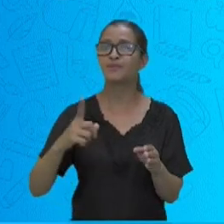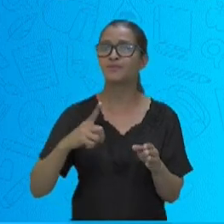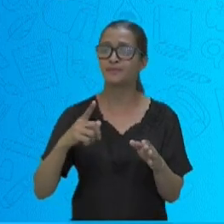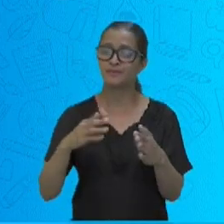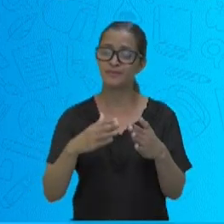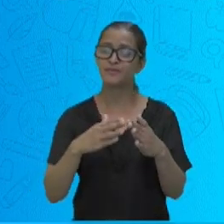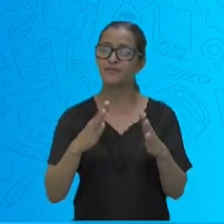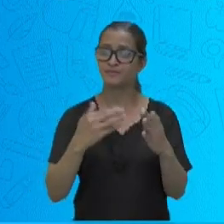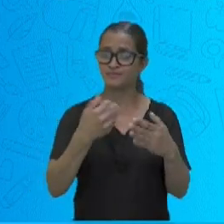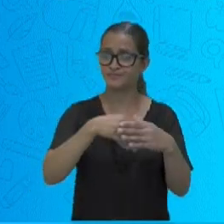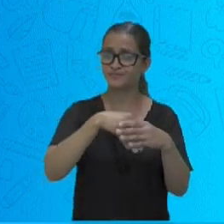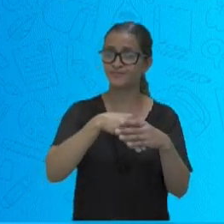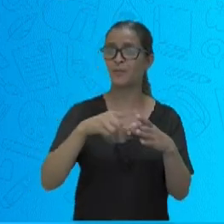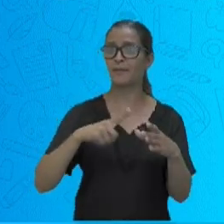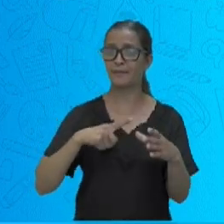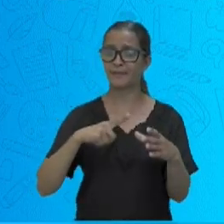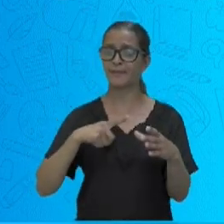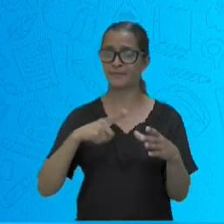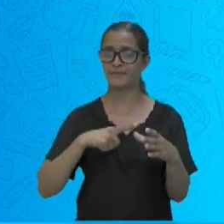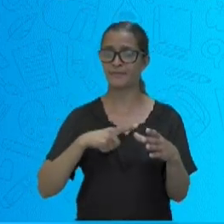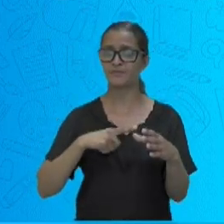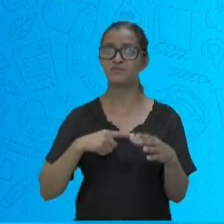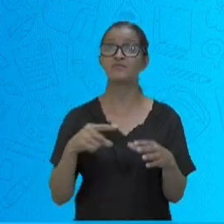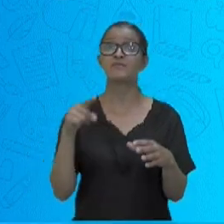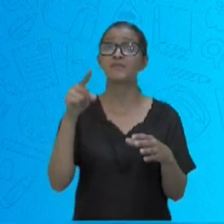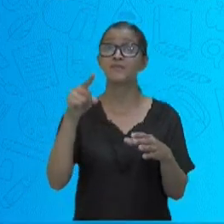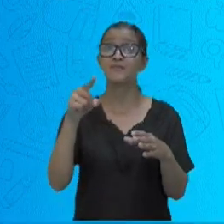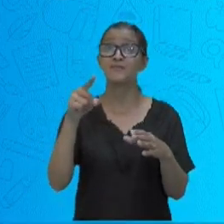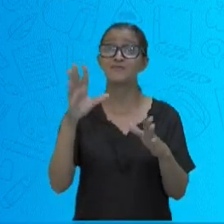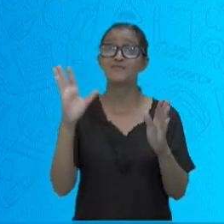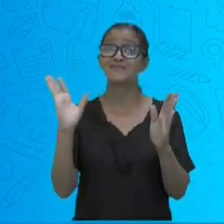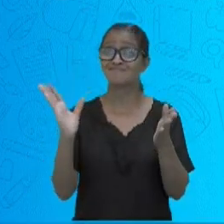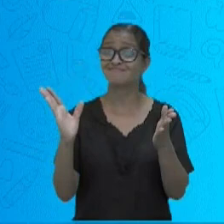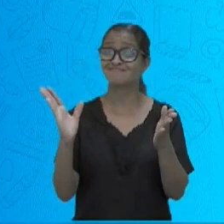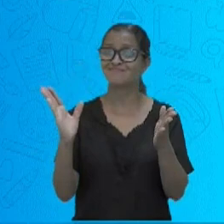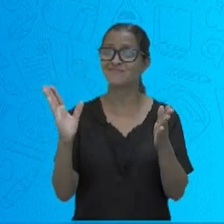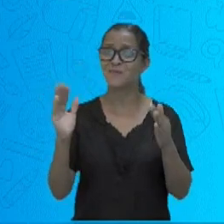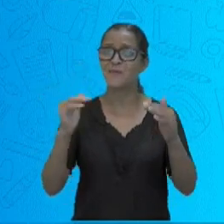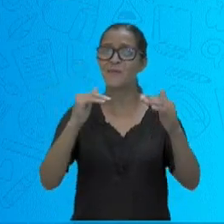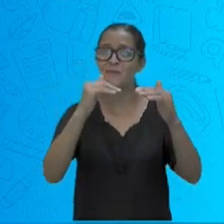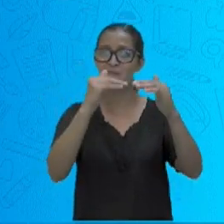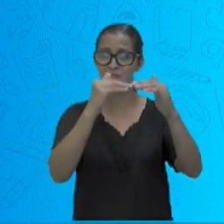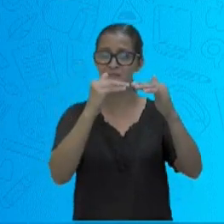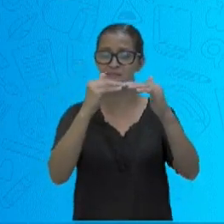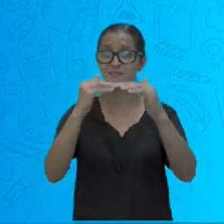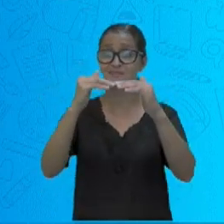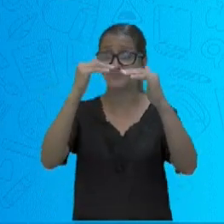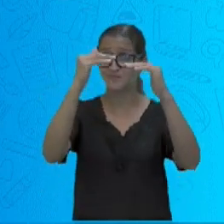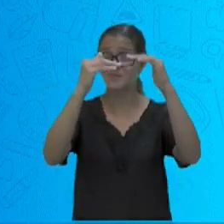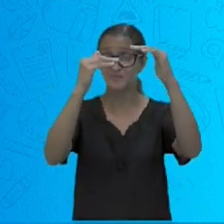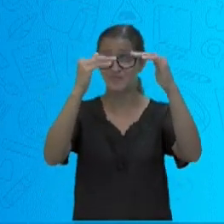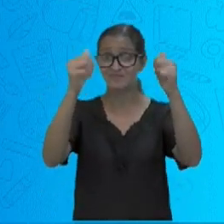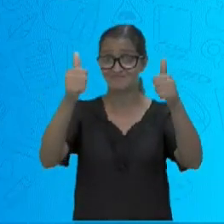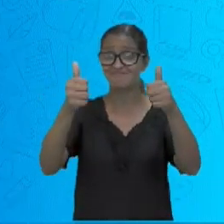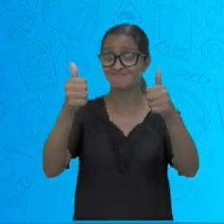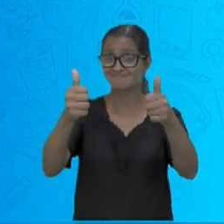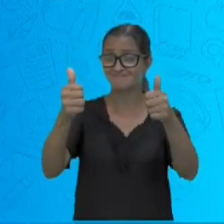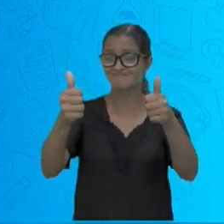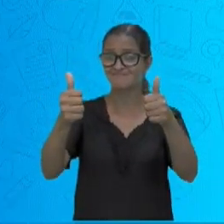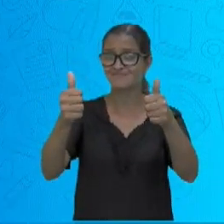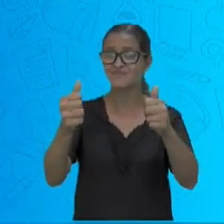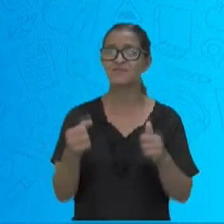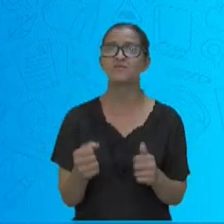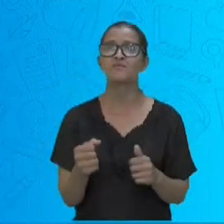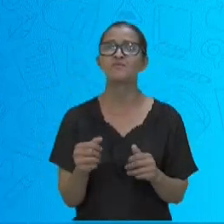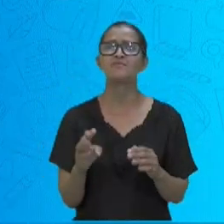gráfico pronto, formado com todas as informações que nós tivemos na turma B. Vamos relembrar mais uma vez